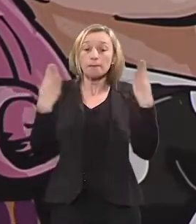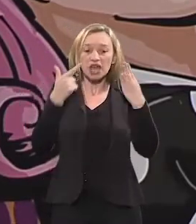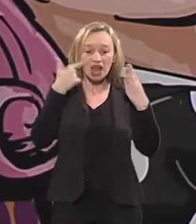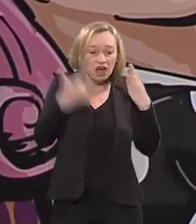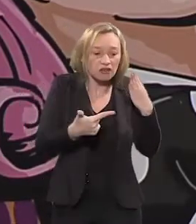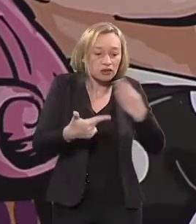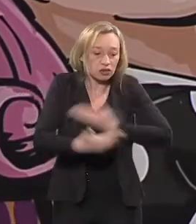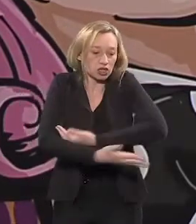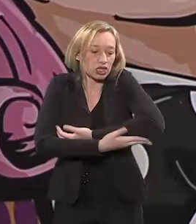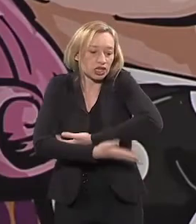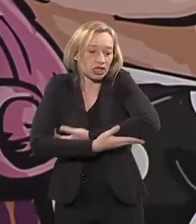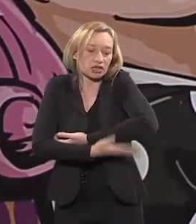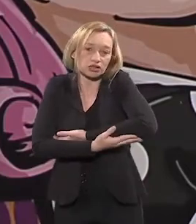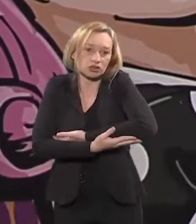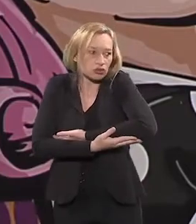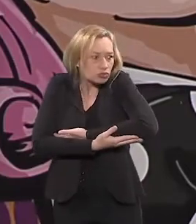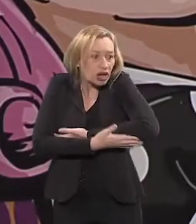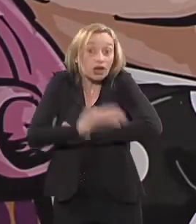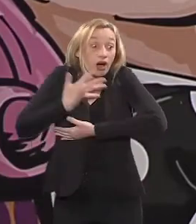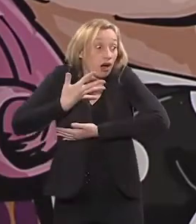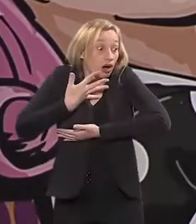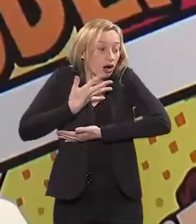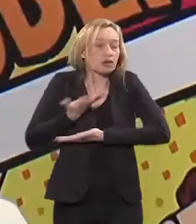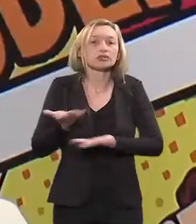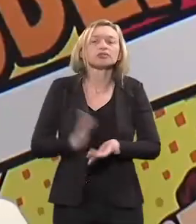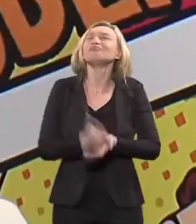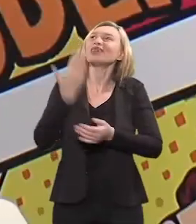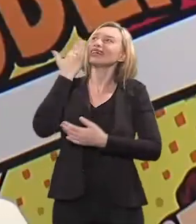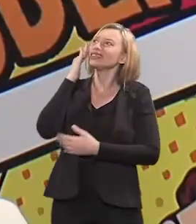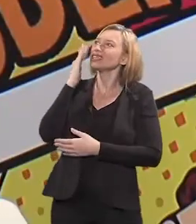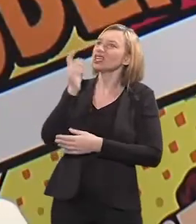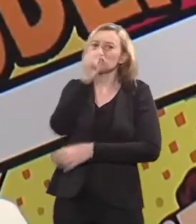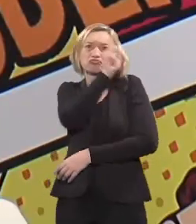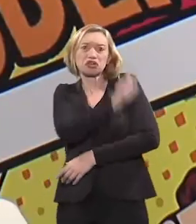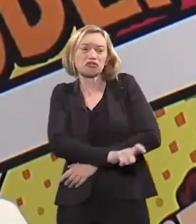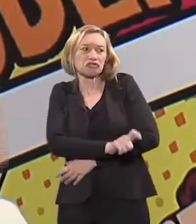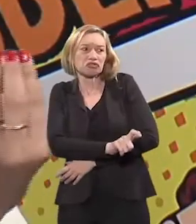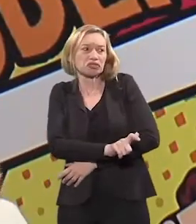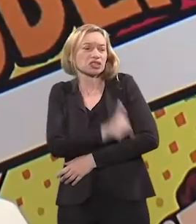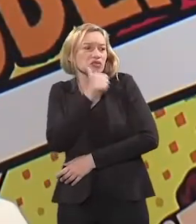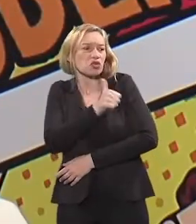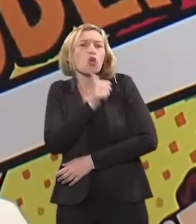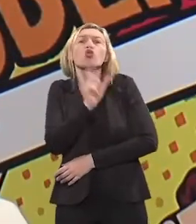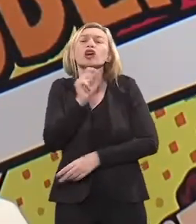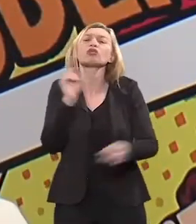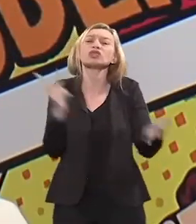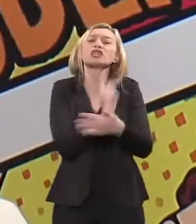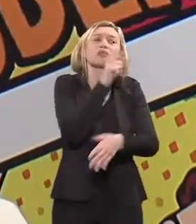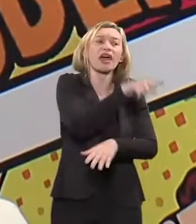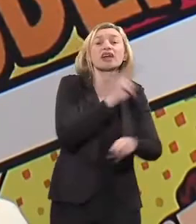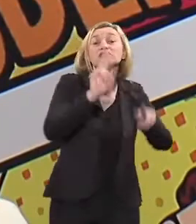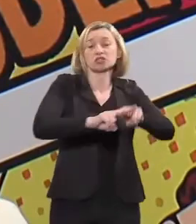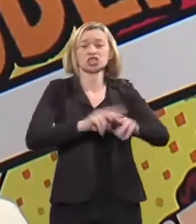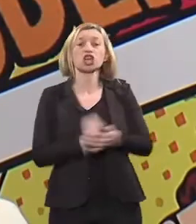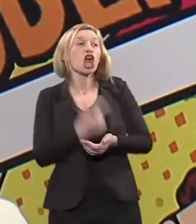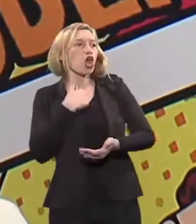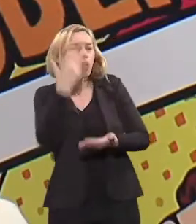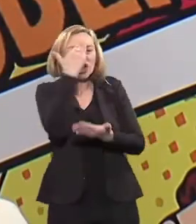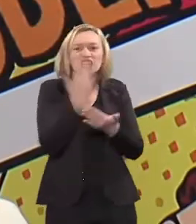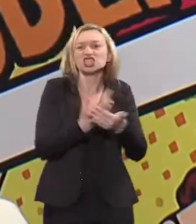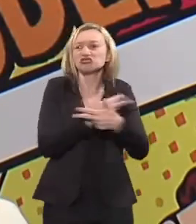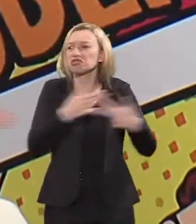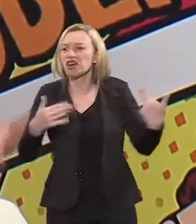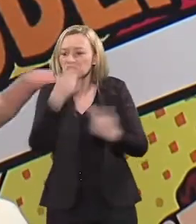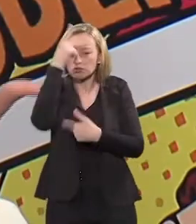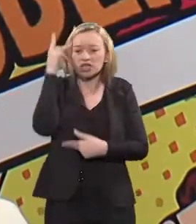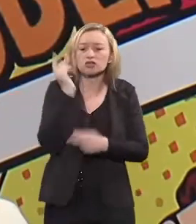quando abriram, ela estava com a criança nos braços. Agora, para a gente entender o perfil dessa mulher, o que fez ela ser presa, né? Porque eu